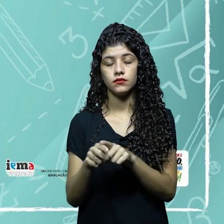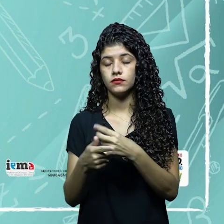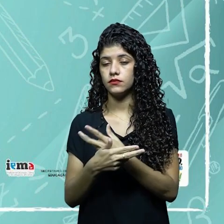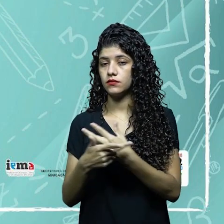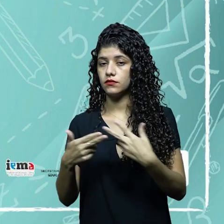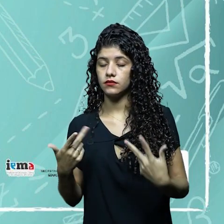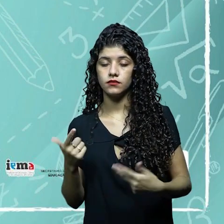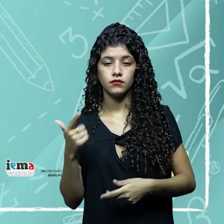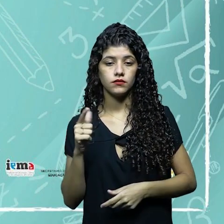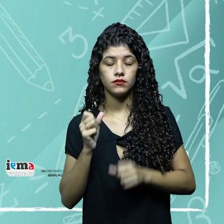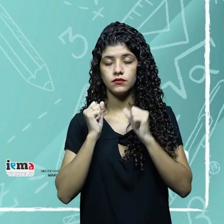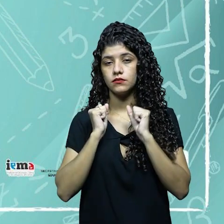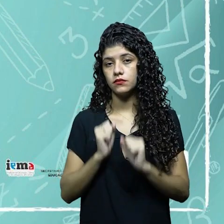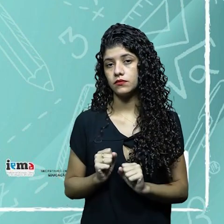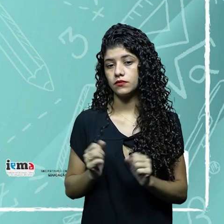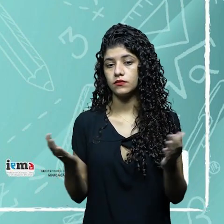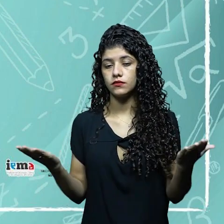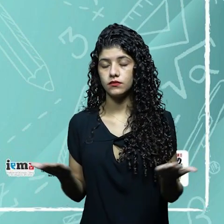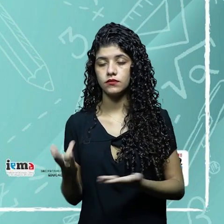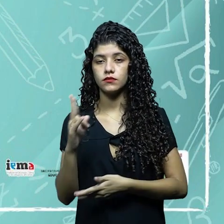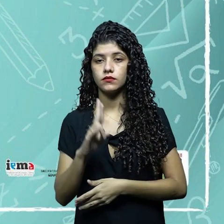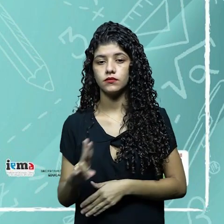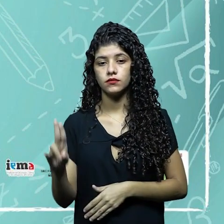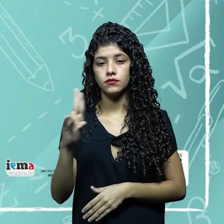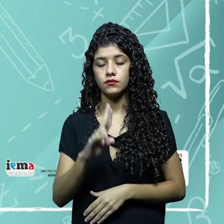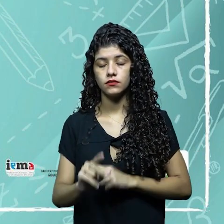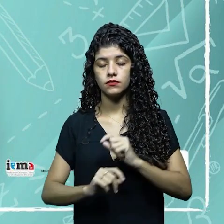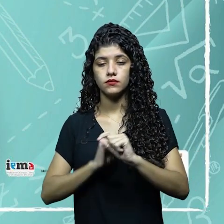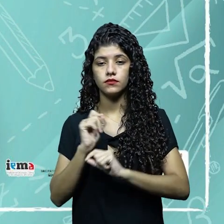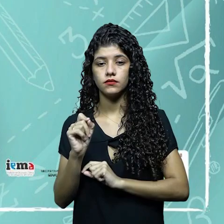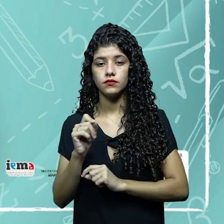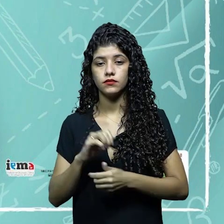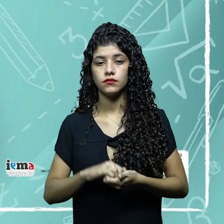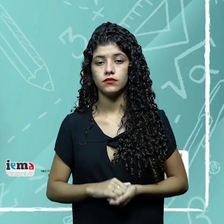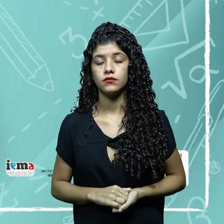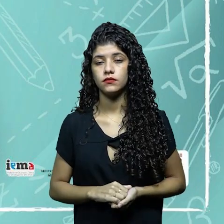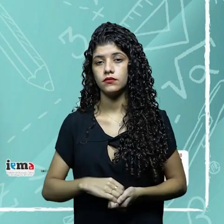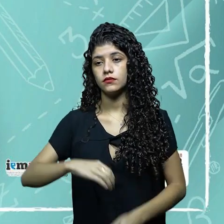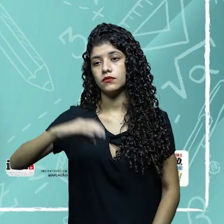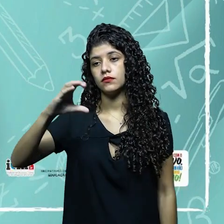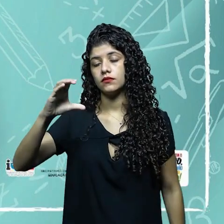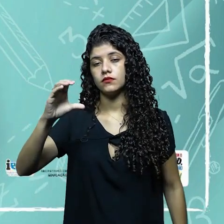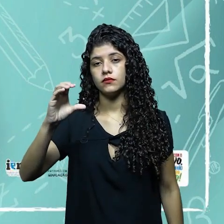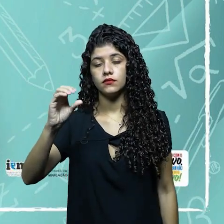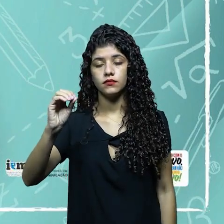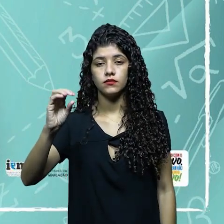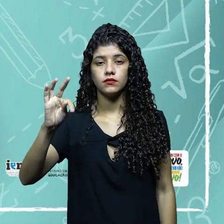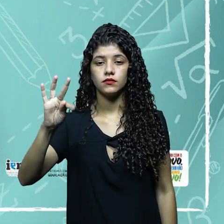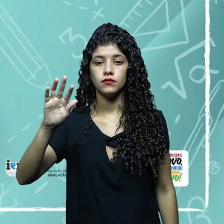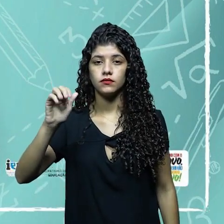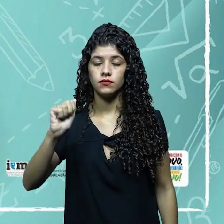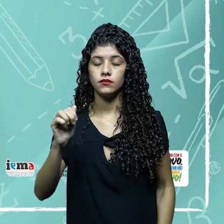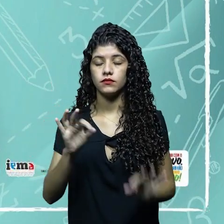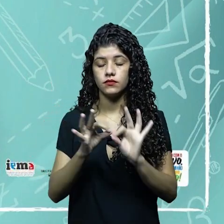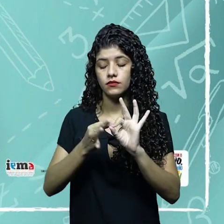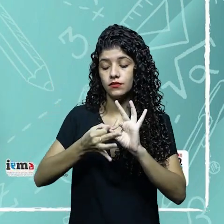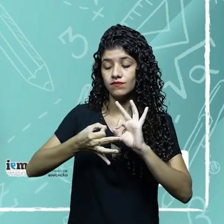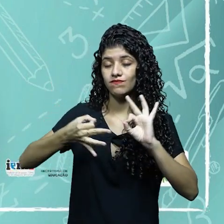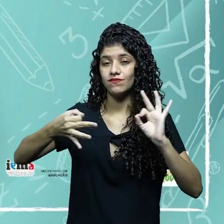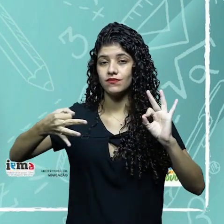de outros itens que não serão possíveis nesse módulo agora, que seria a questão de cota, você definir